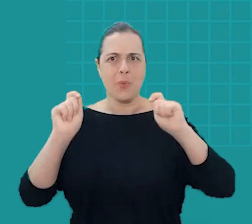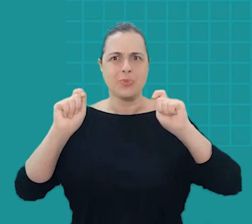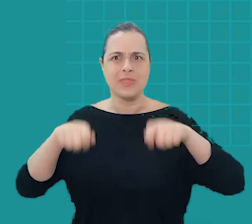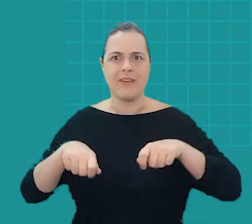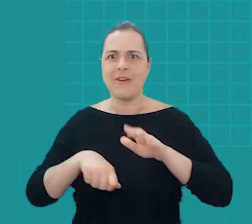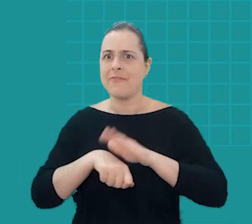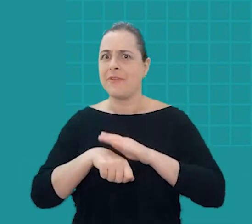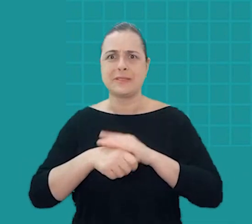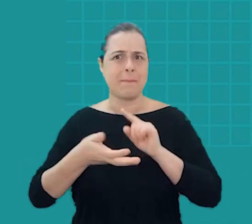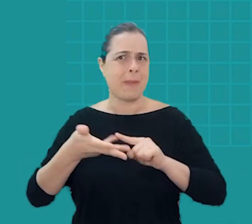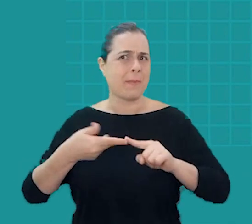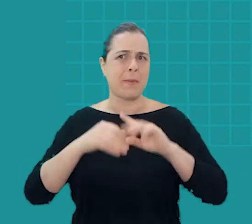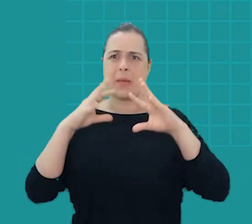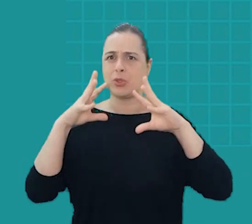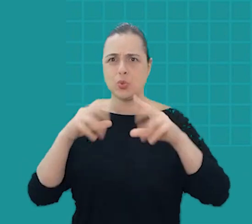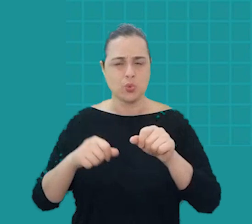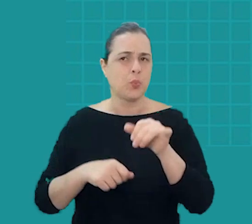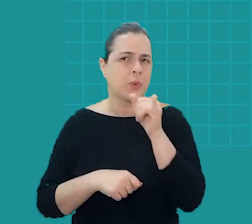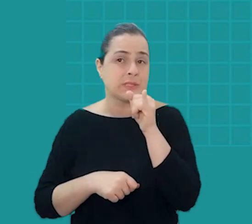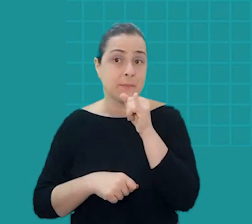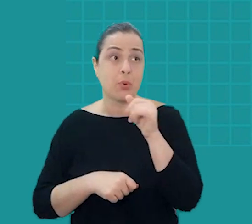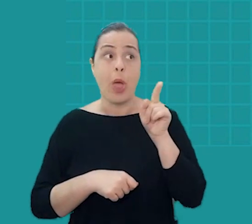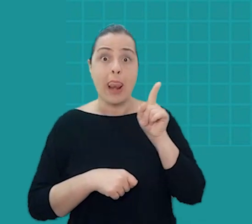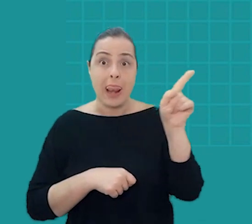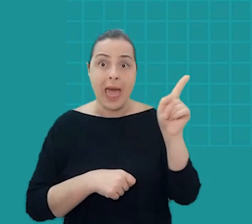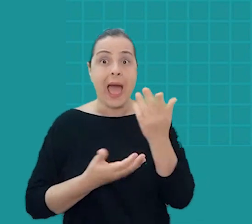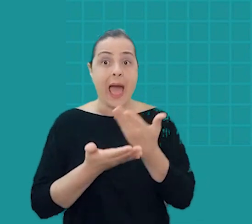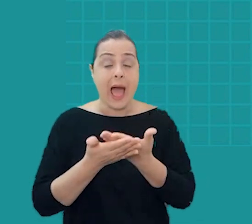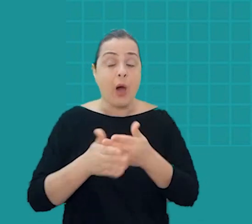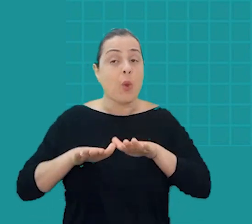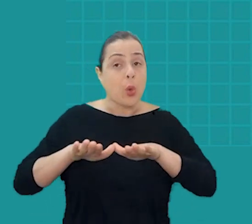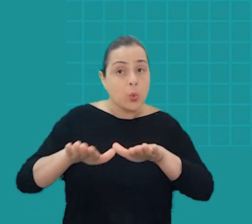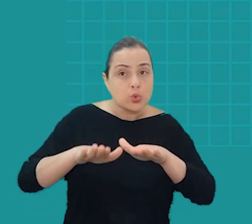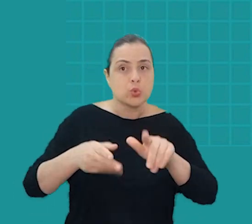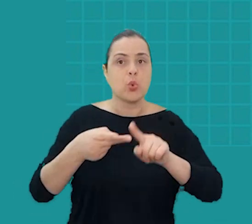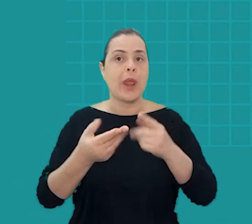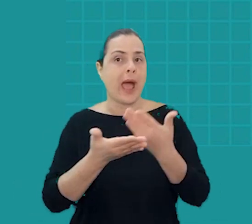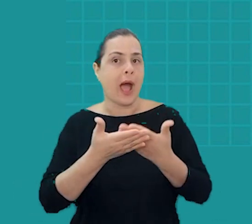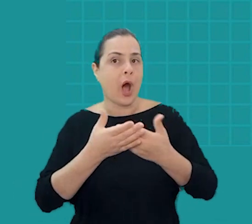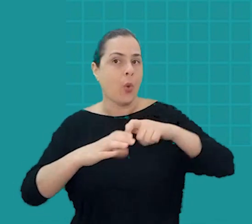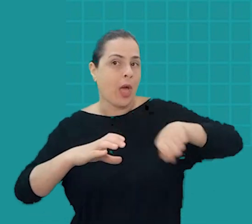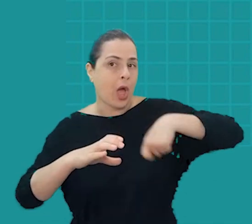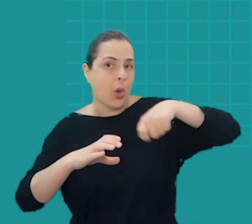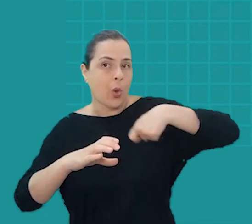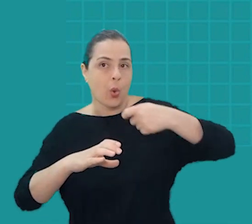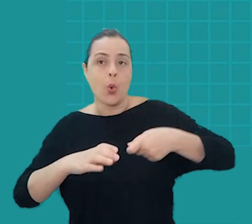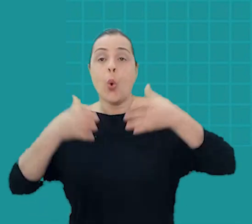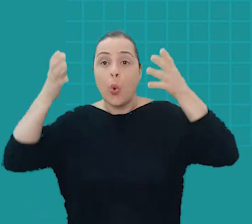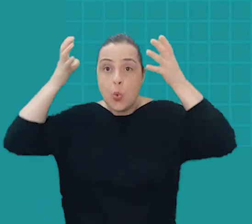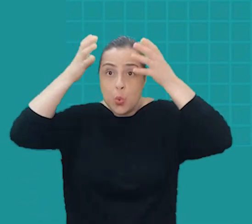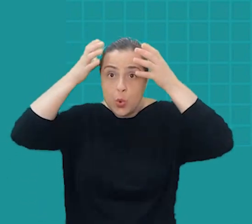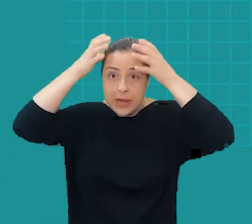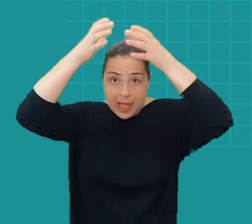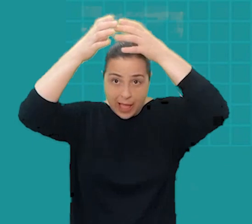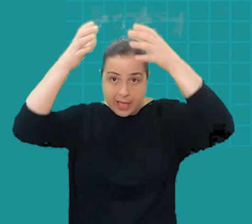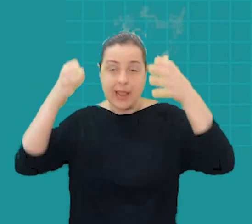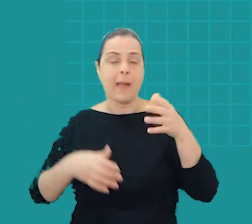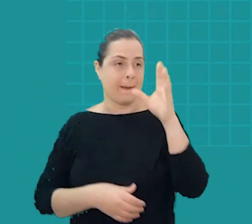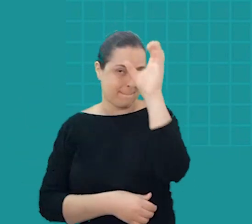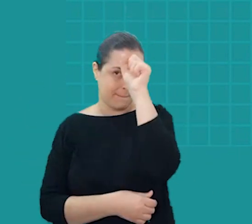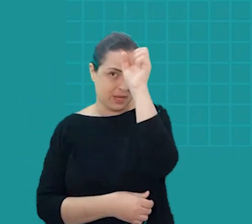para virar um papagaio, para virar um cara chato, tá? que a Fabi sabe, eu mando aqui como que tá,